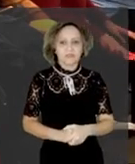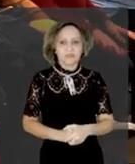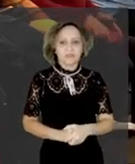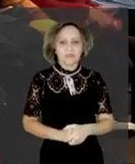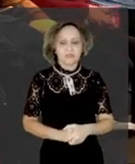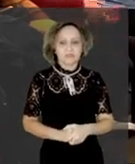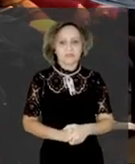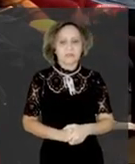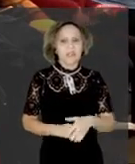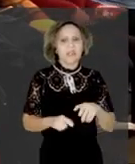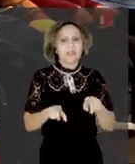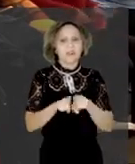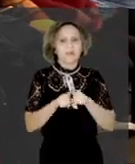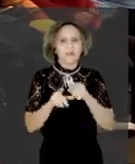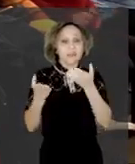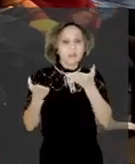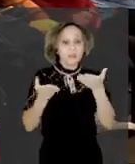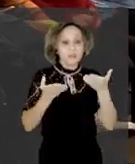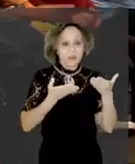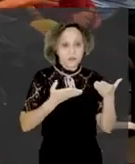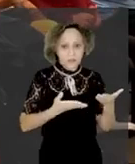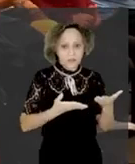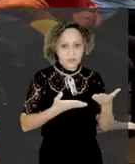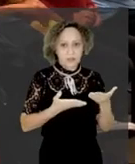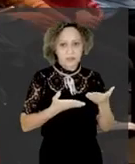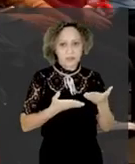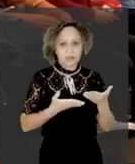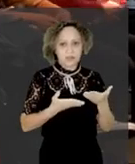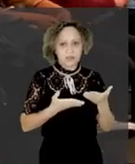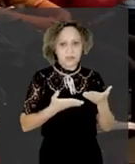quero chamar um advogado